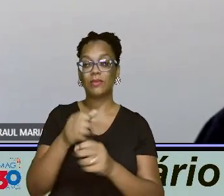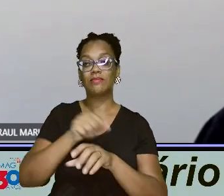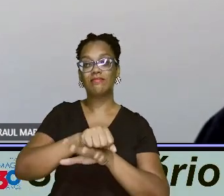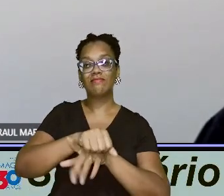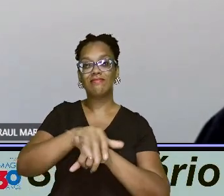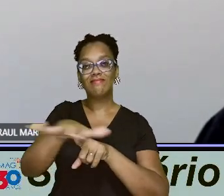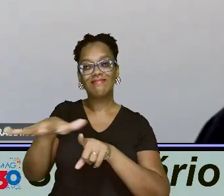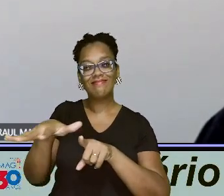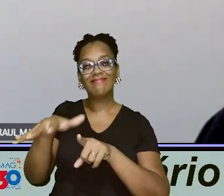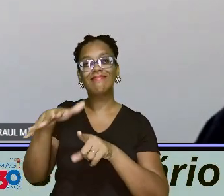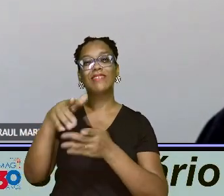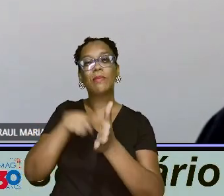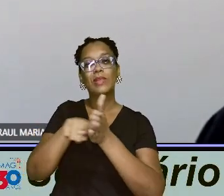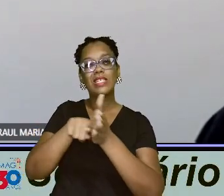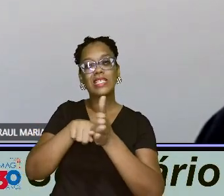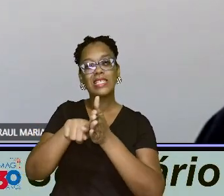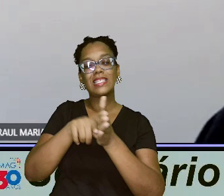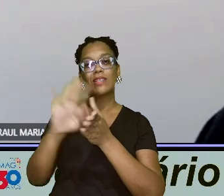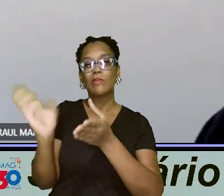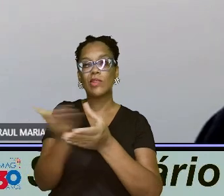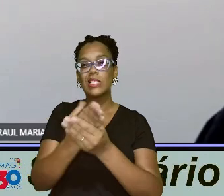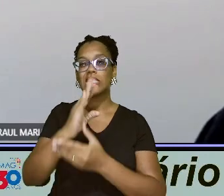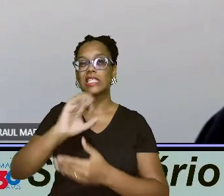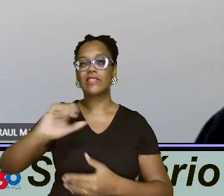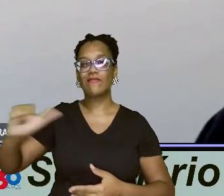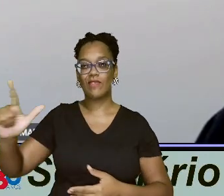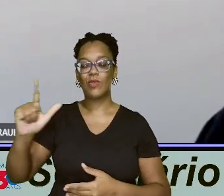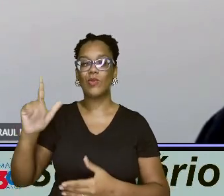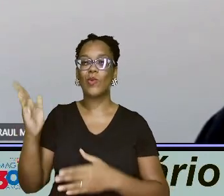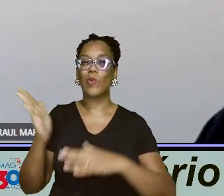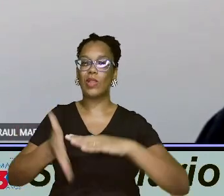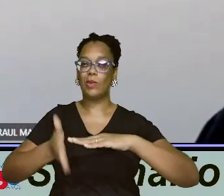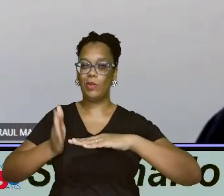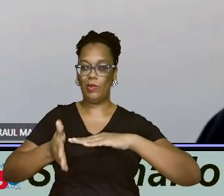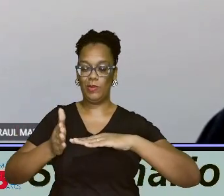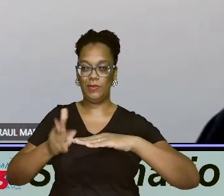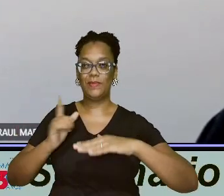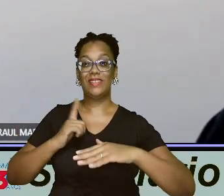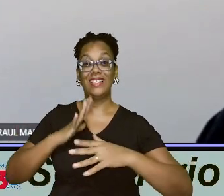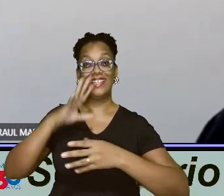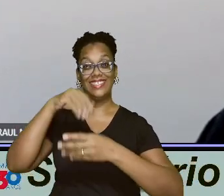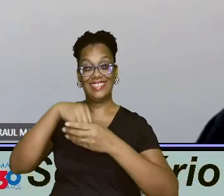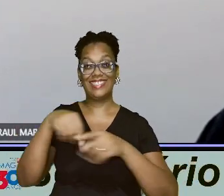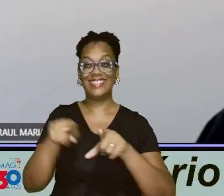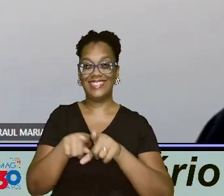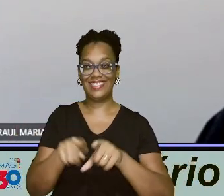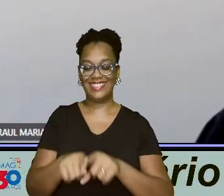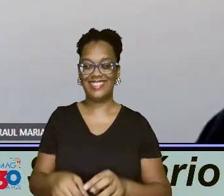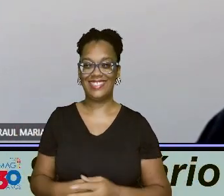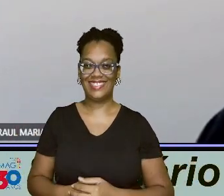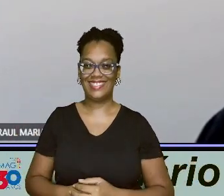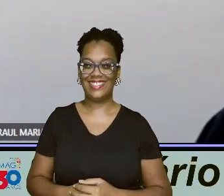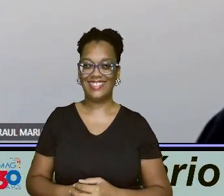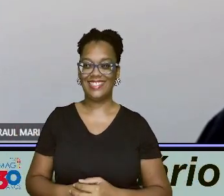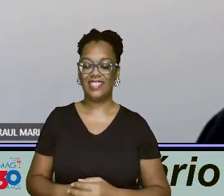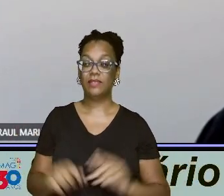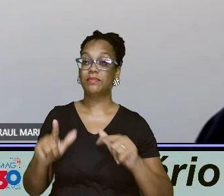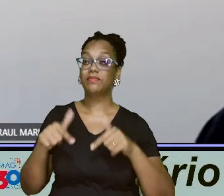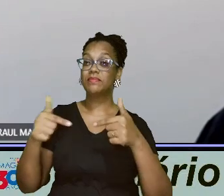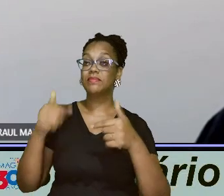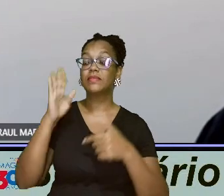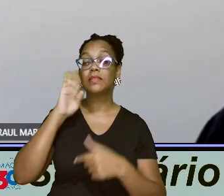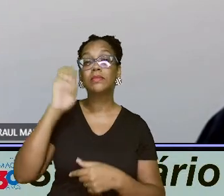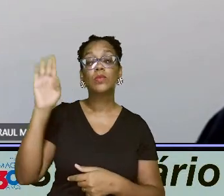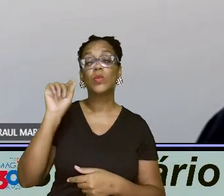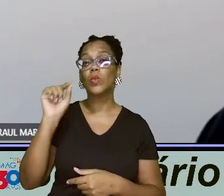Processo Contemporâneo, PROCNET, e da Law and Society Association. Atua principalmente com os temas de acesso